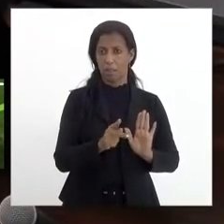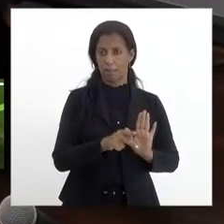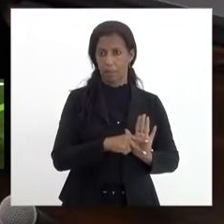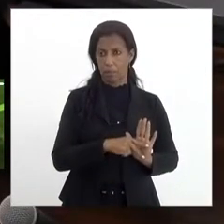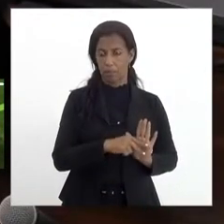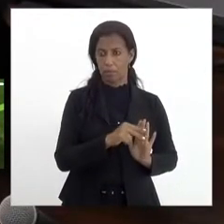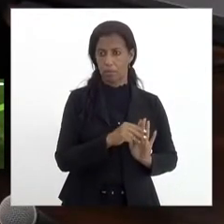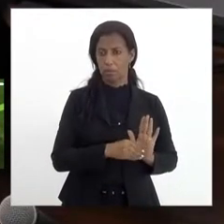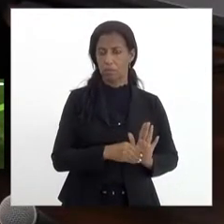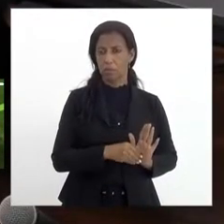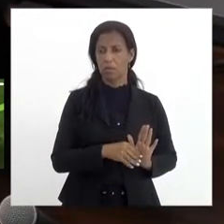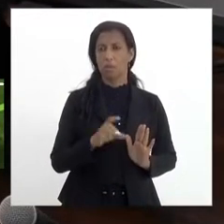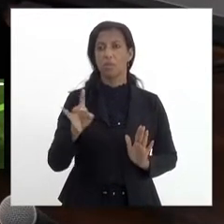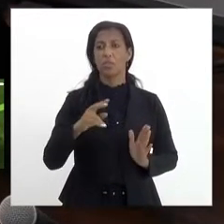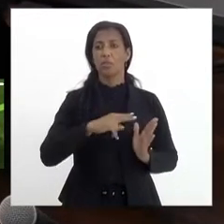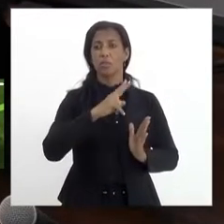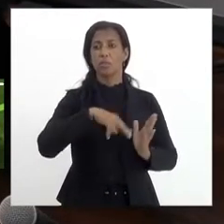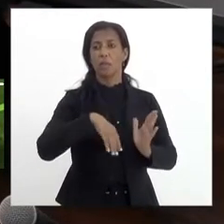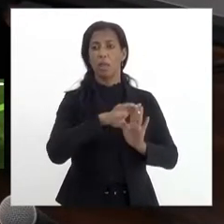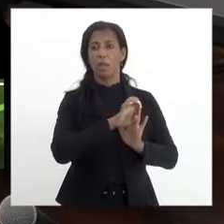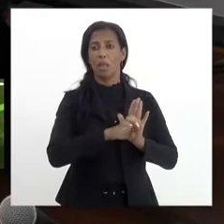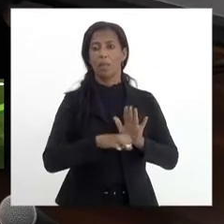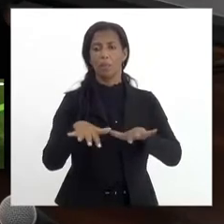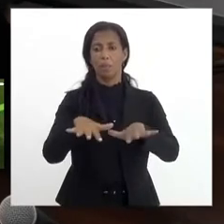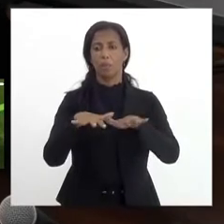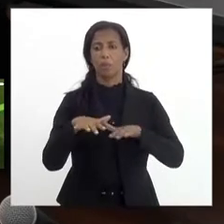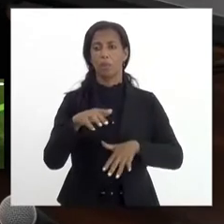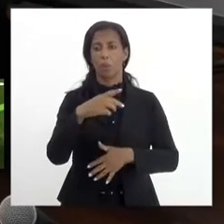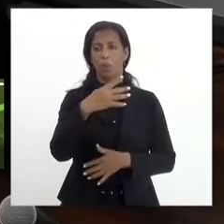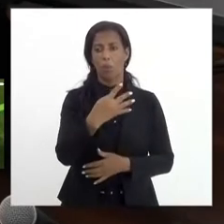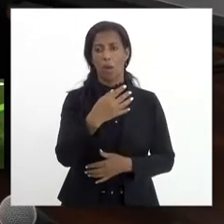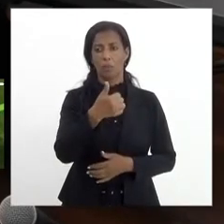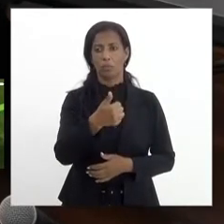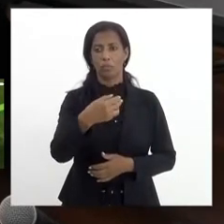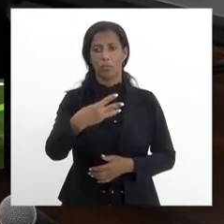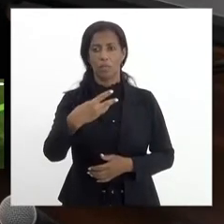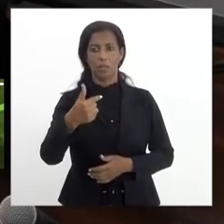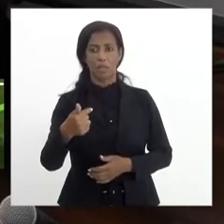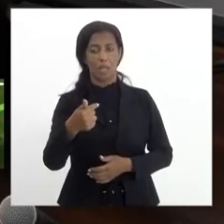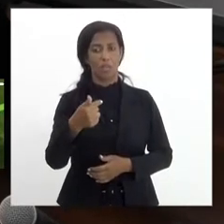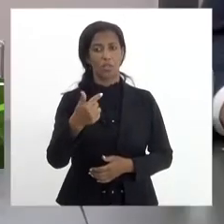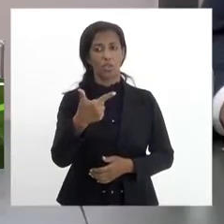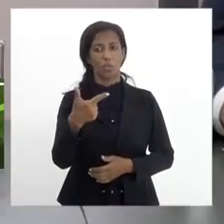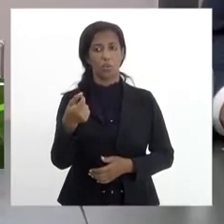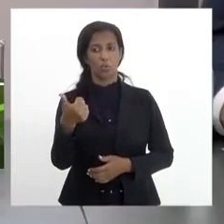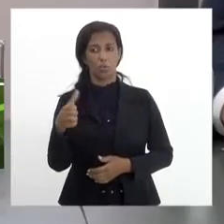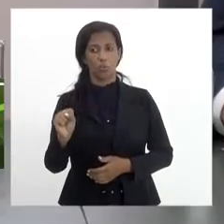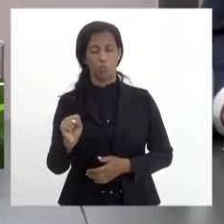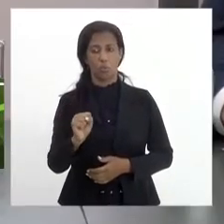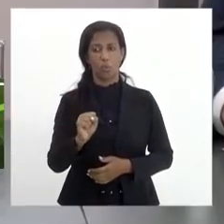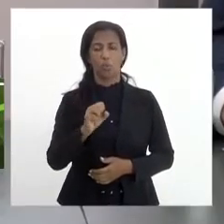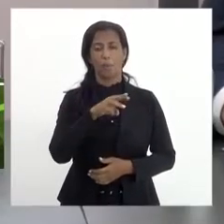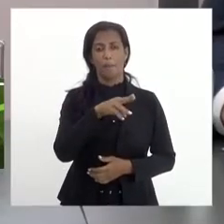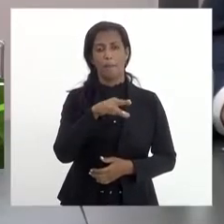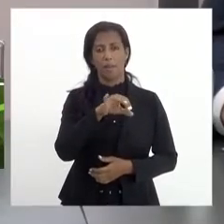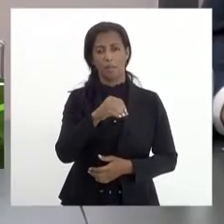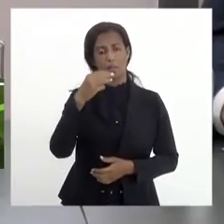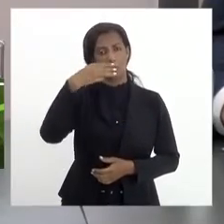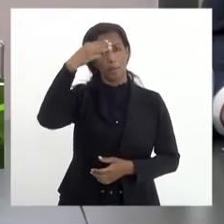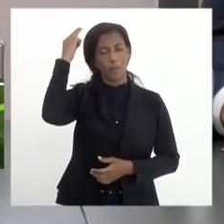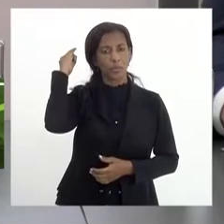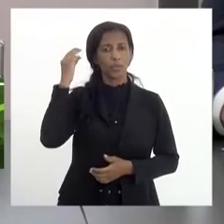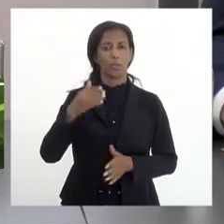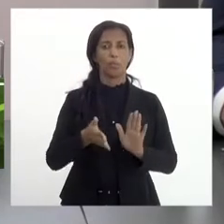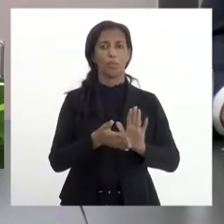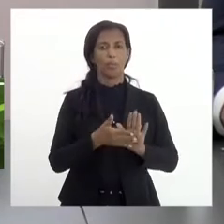fazer, deixa eu só fazer a leitura, então. Emenda de plenário ao projeto de lei 4137/2018, autoria dos deputados Carlos Macedo e Márcio Pacheco.